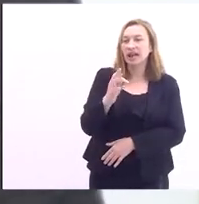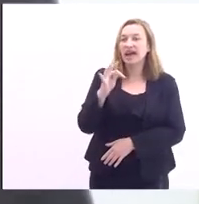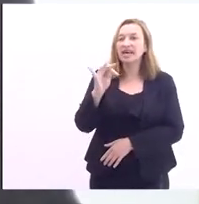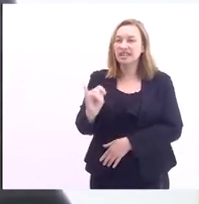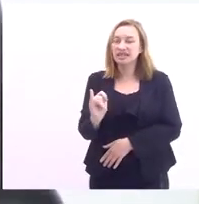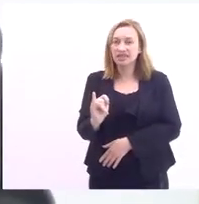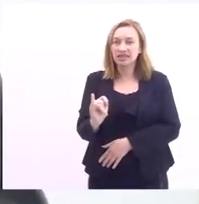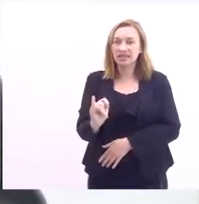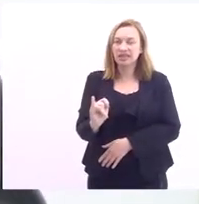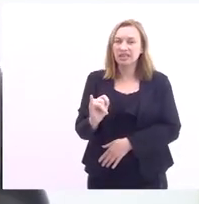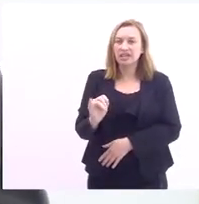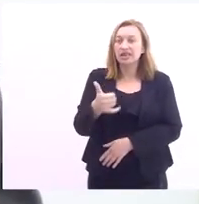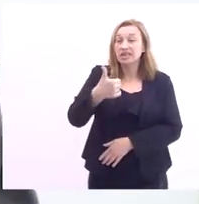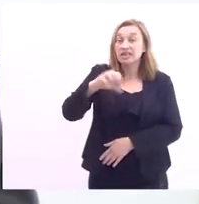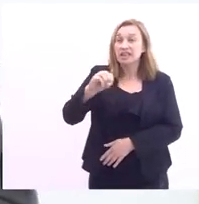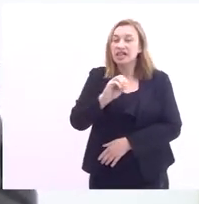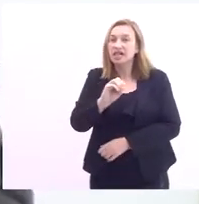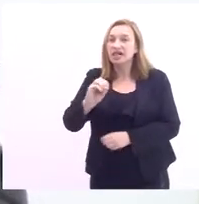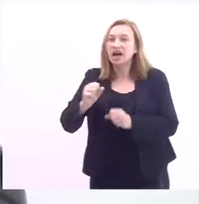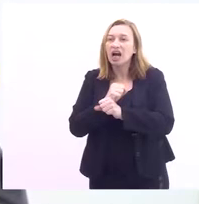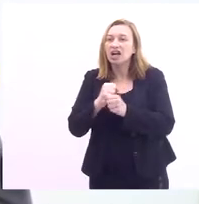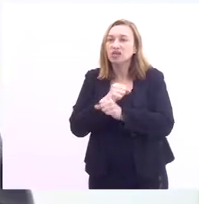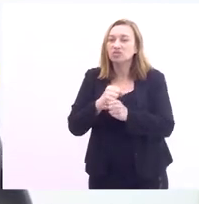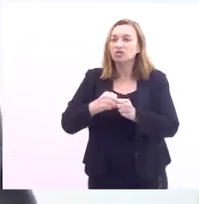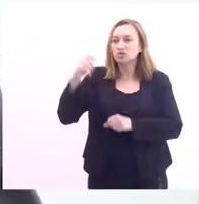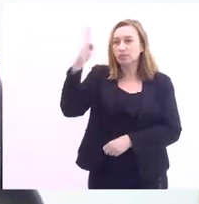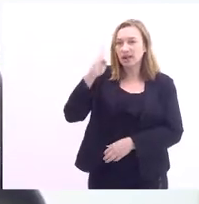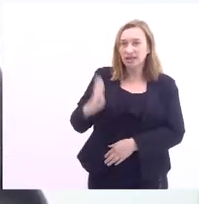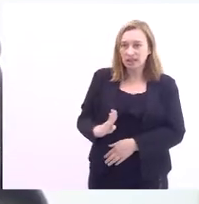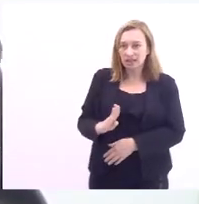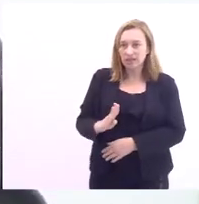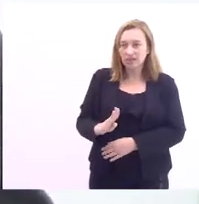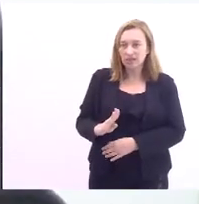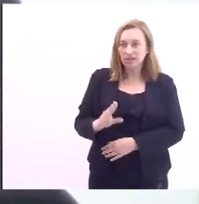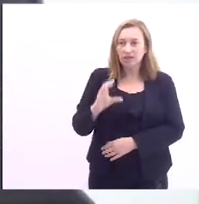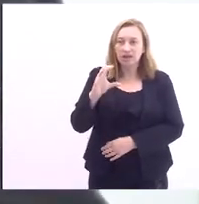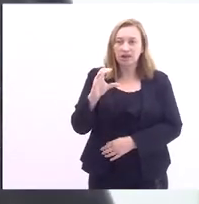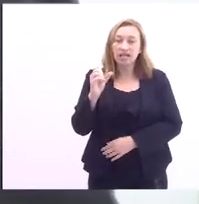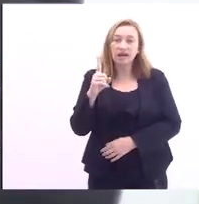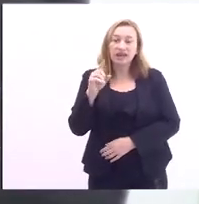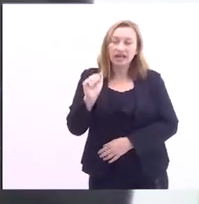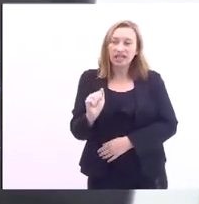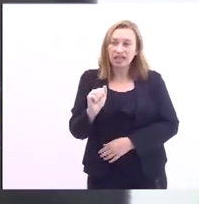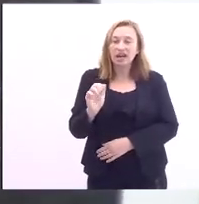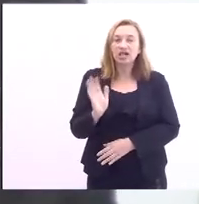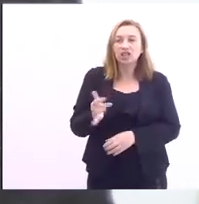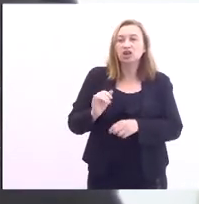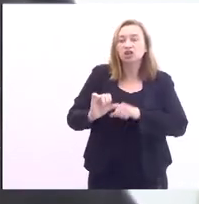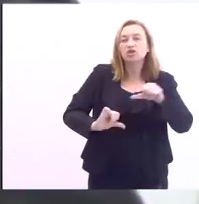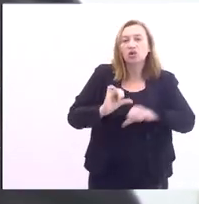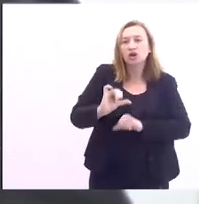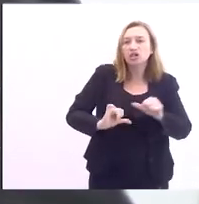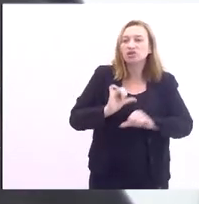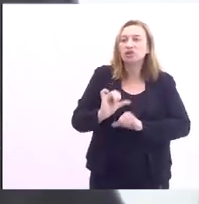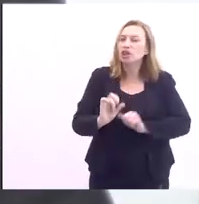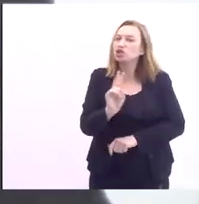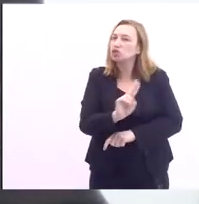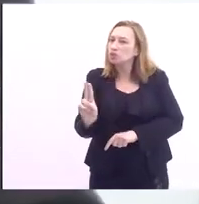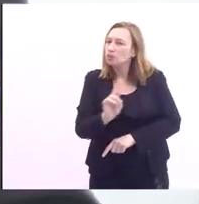A Braskem, Brasil-Canadá, que era Braskem. Já foi trocando de nome também, Brookfield, tem um monte de